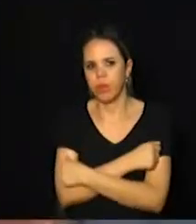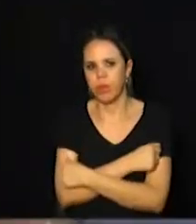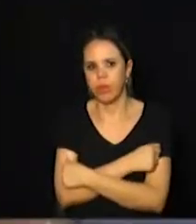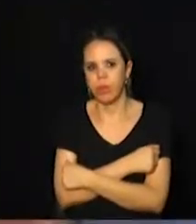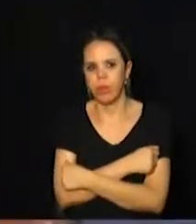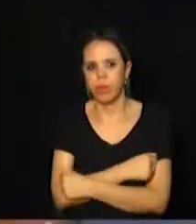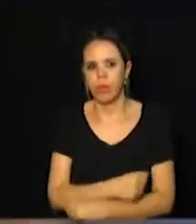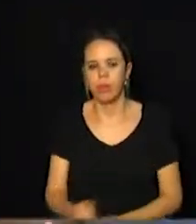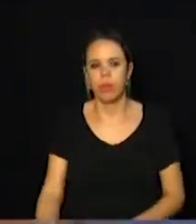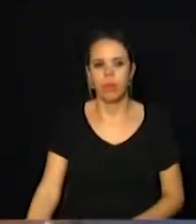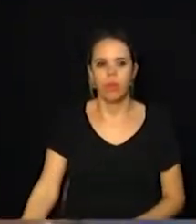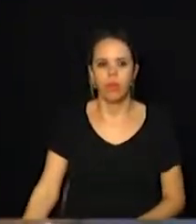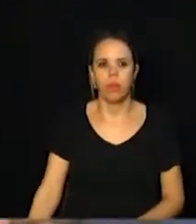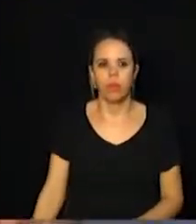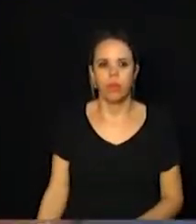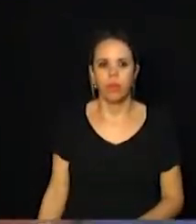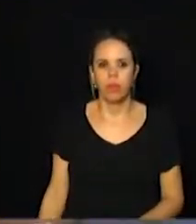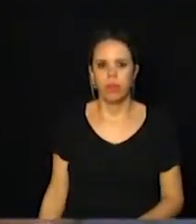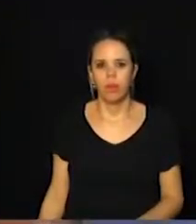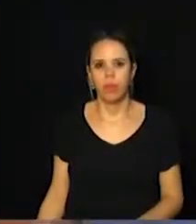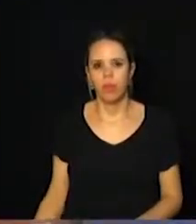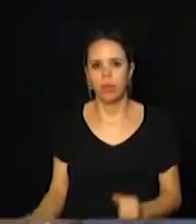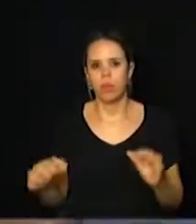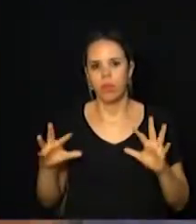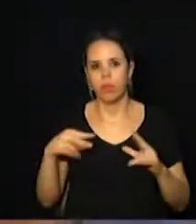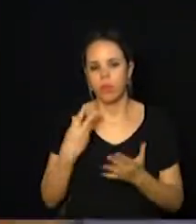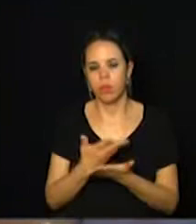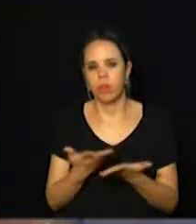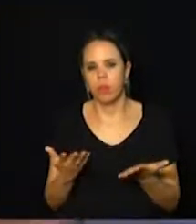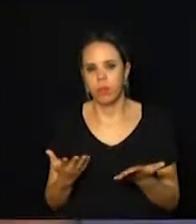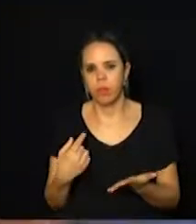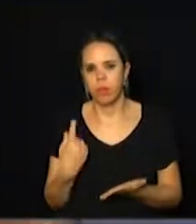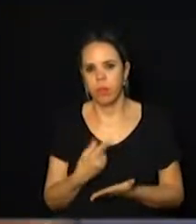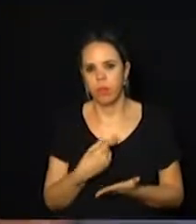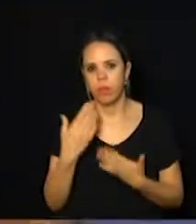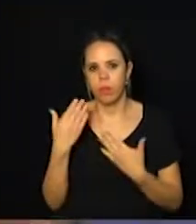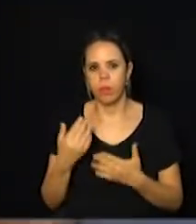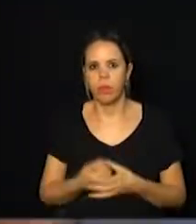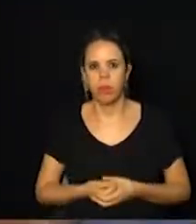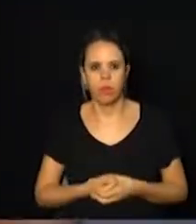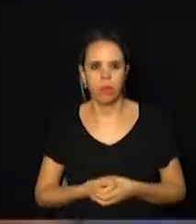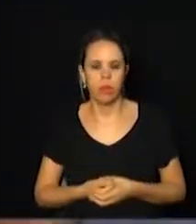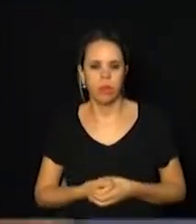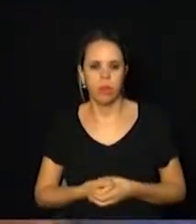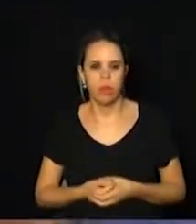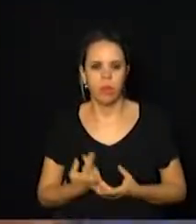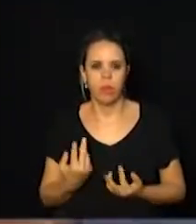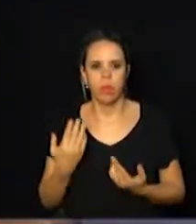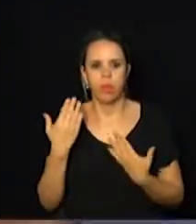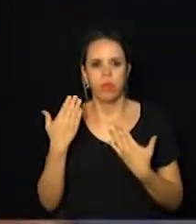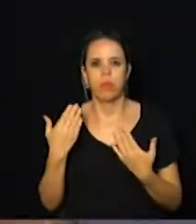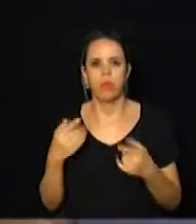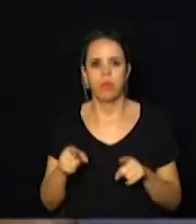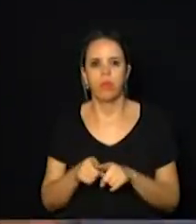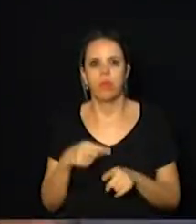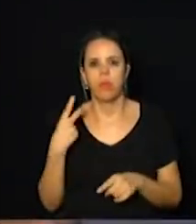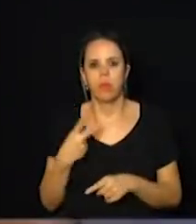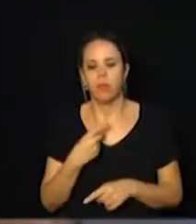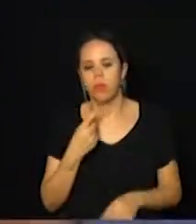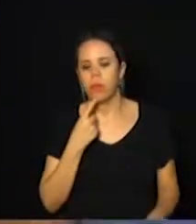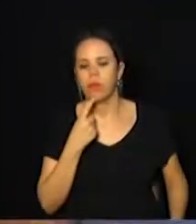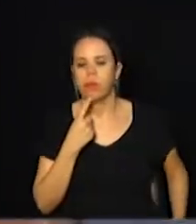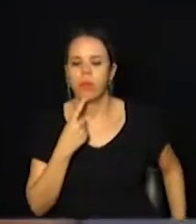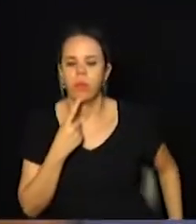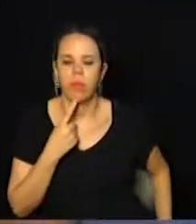no seu nome nome do Pablo para todos Vereador e o nosso agradecimento também agradecemos parlamentares em